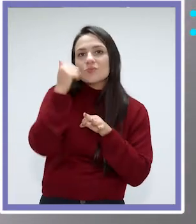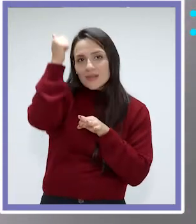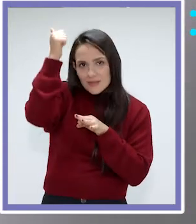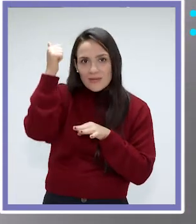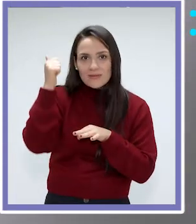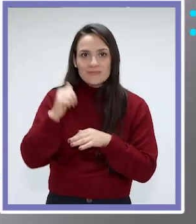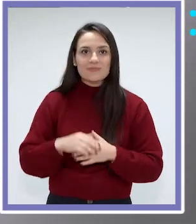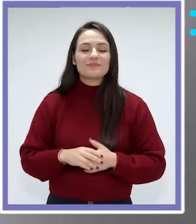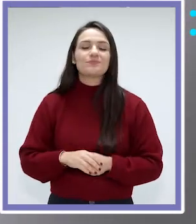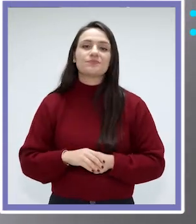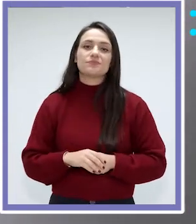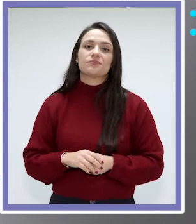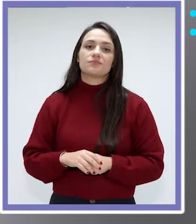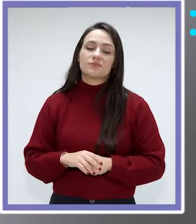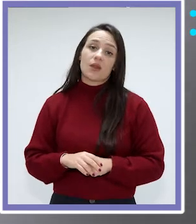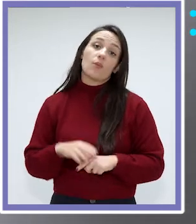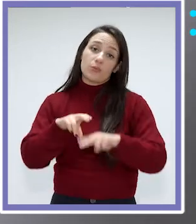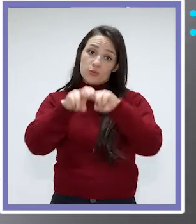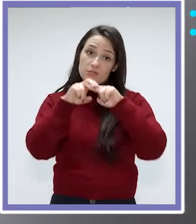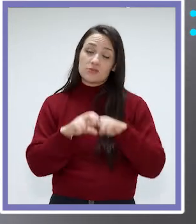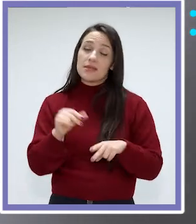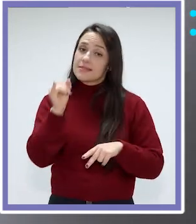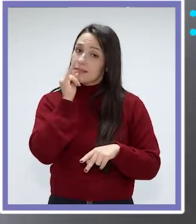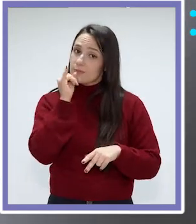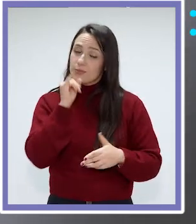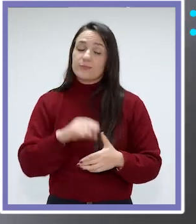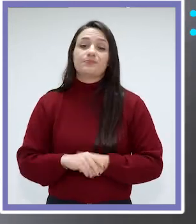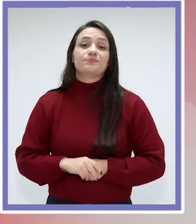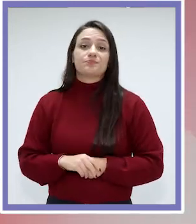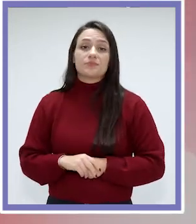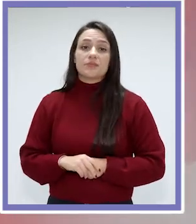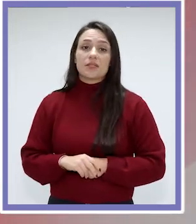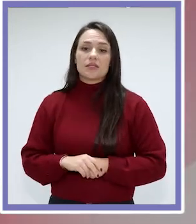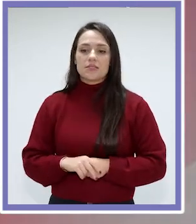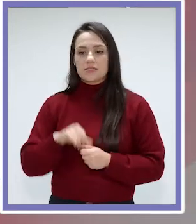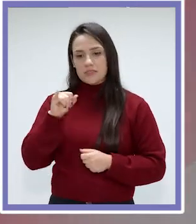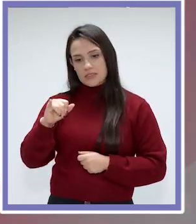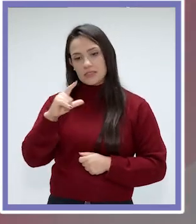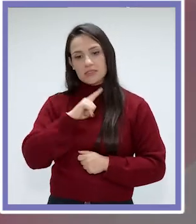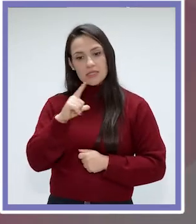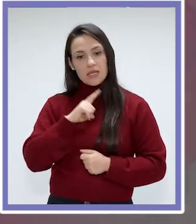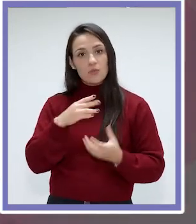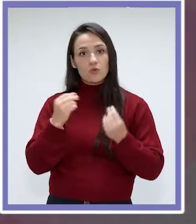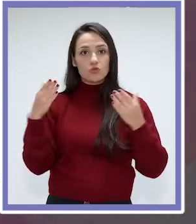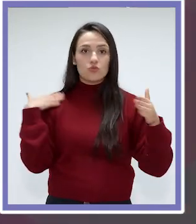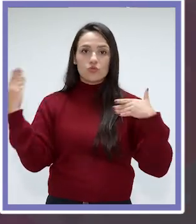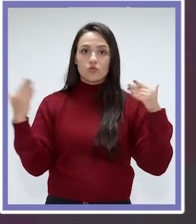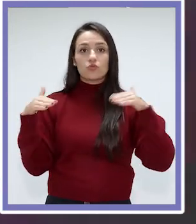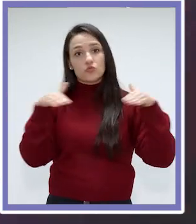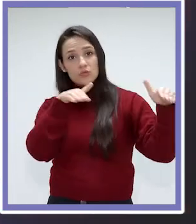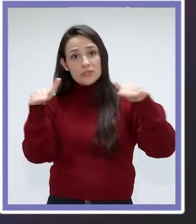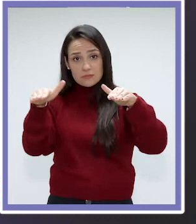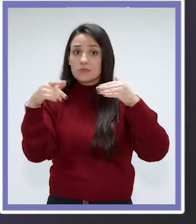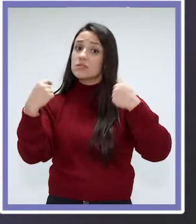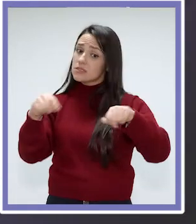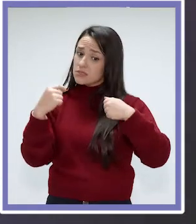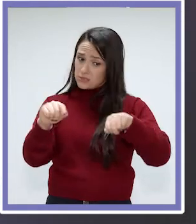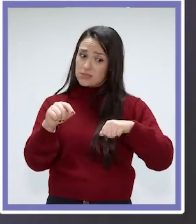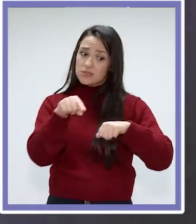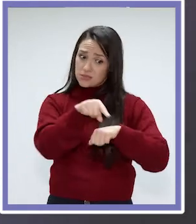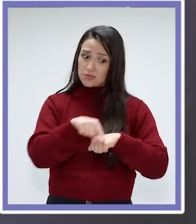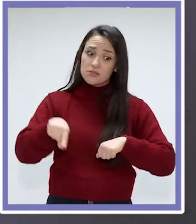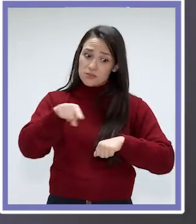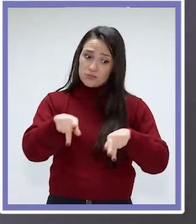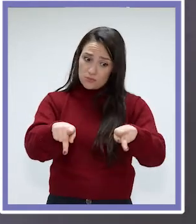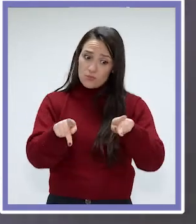vai acontecer naquele lugar, né? Então, se vai ter, por exemplo, uma circulação muito grande turística, a gente precisa preparar as pessoas que são